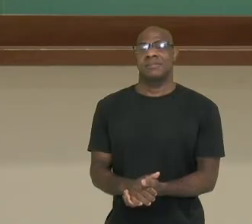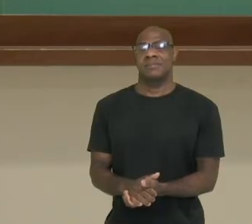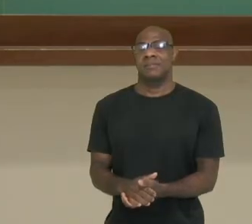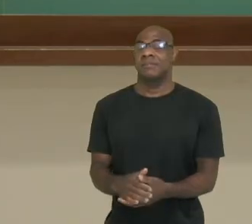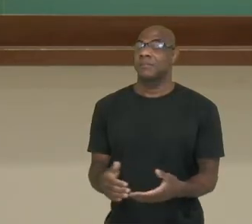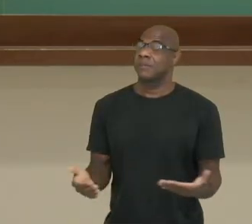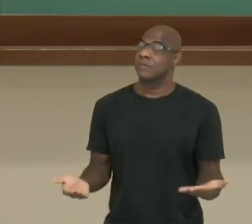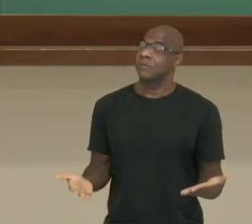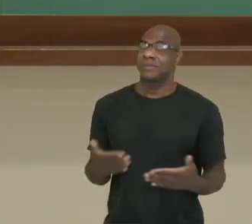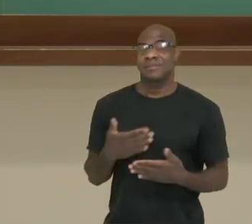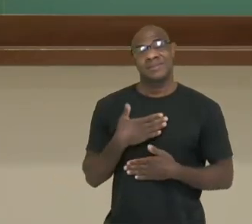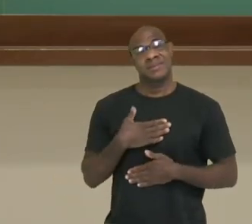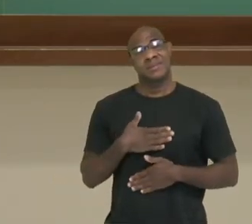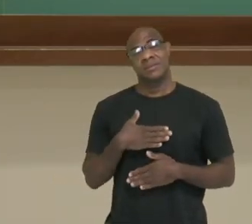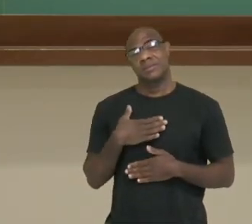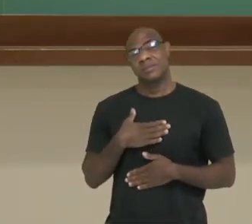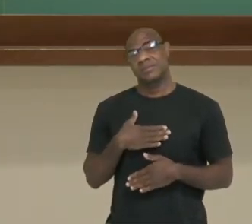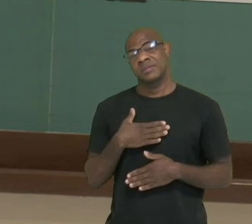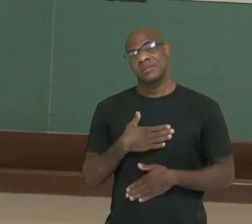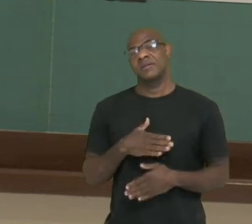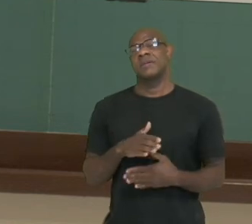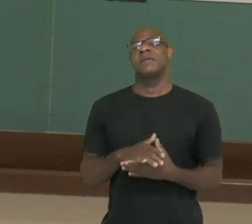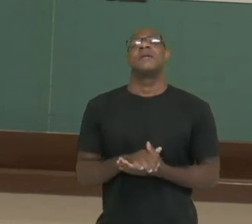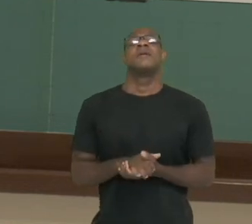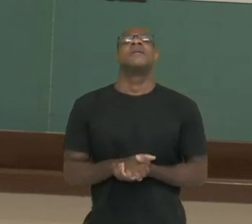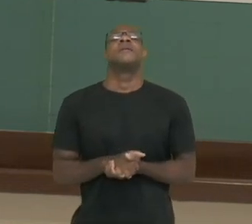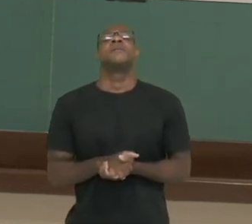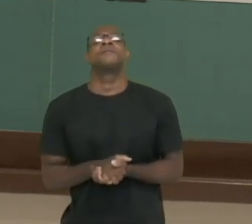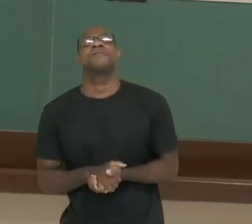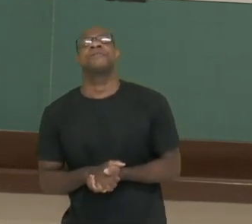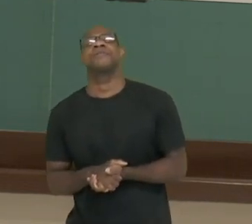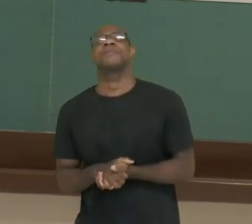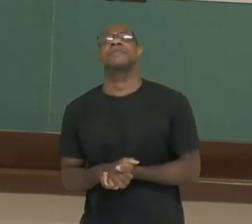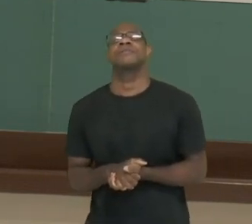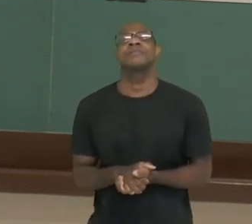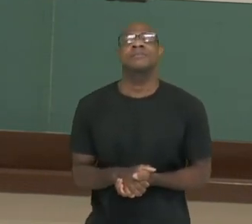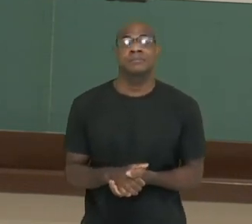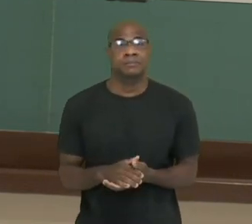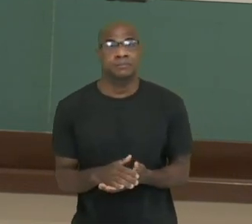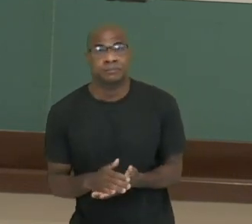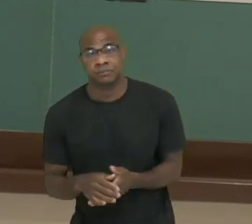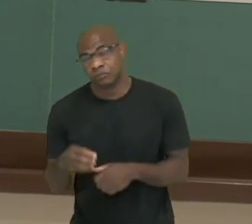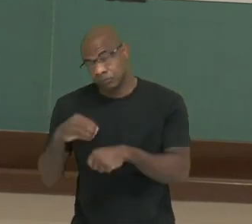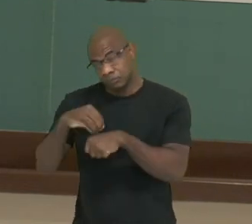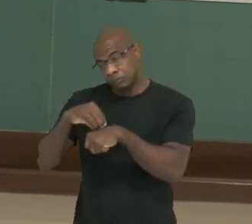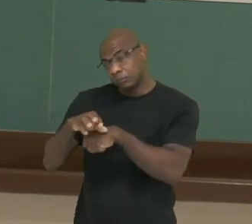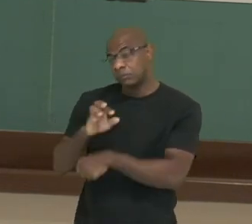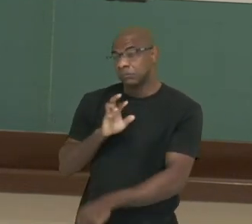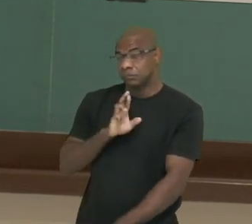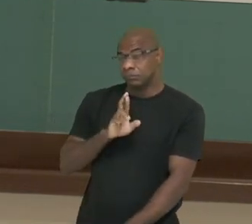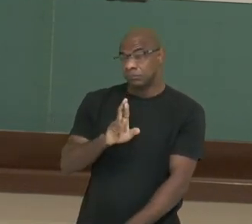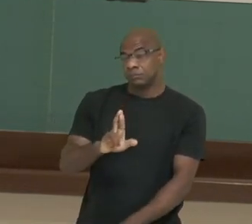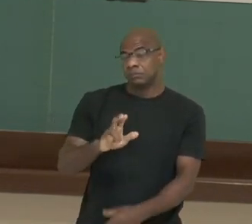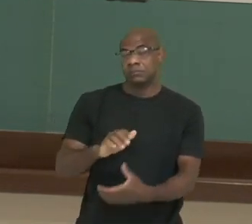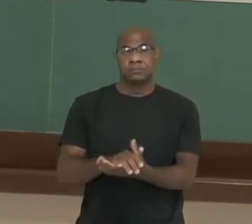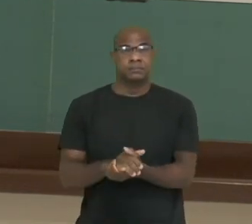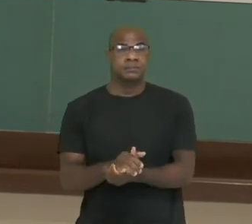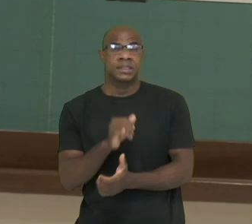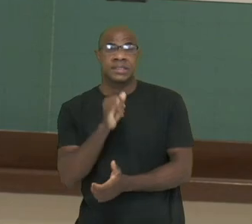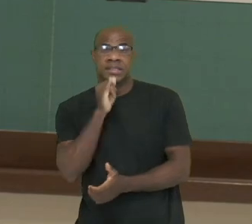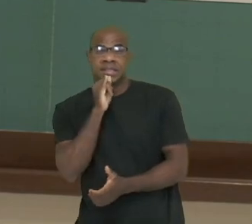Essa foi tranquila, né? Tenho certeza. Mas, ó, vamos retomar aqui, tá bom? Então, a sugestão de resposta, né? Então, exemplos, né,